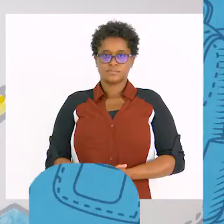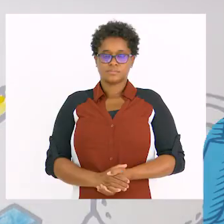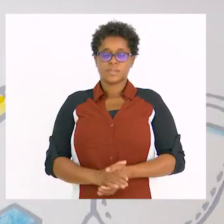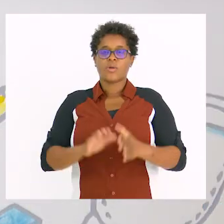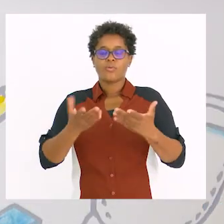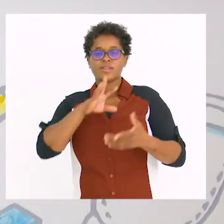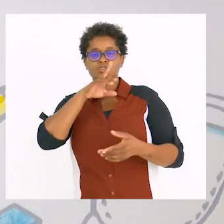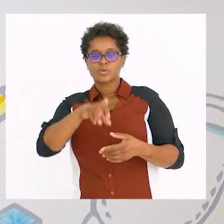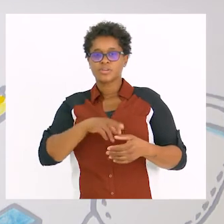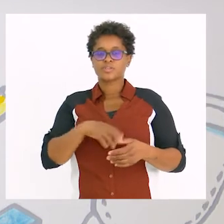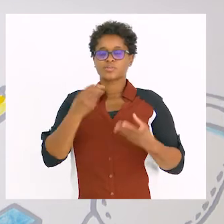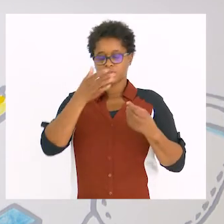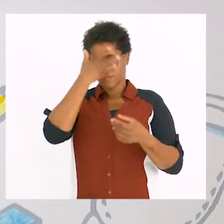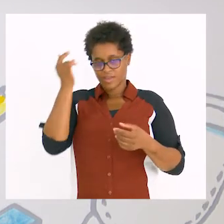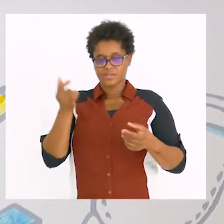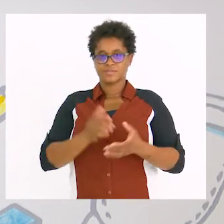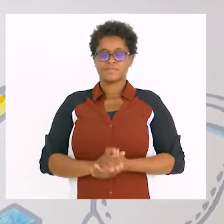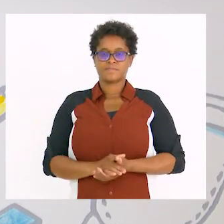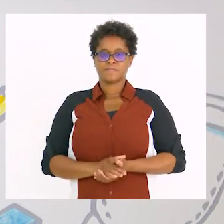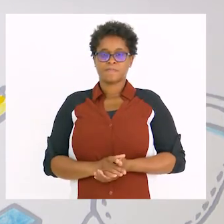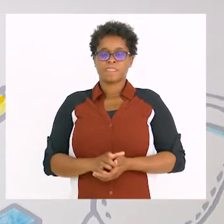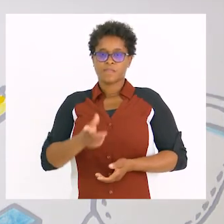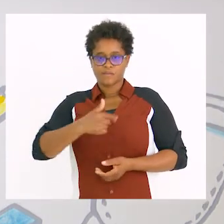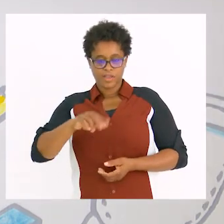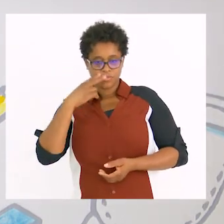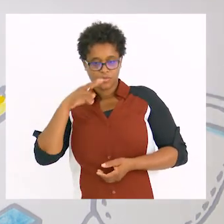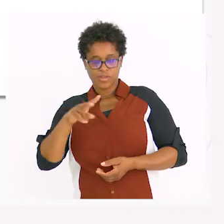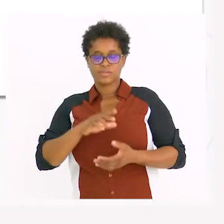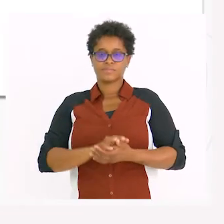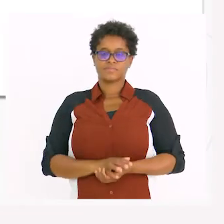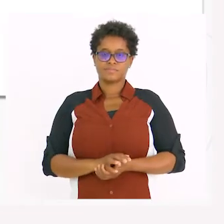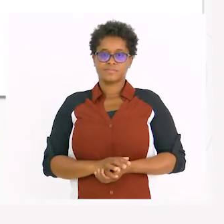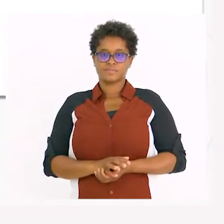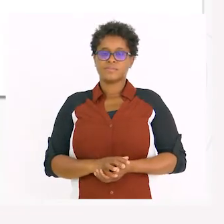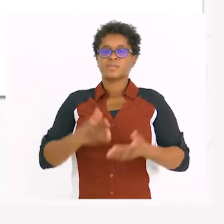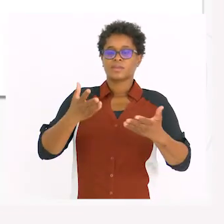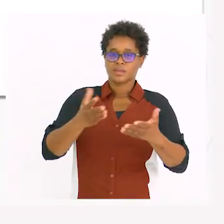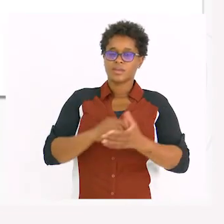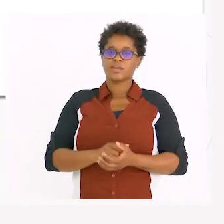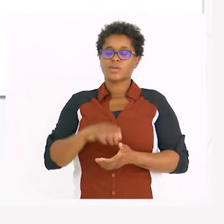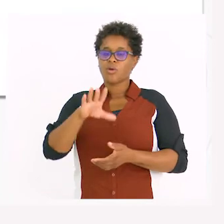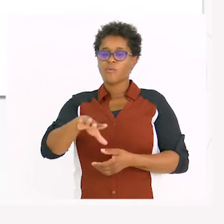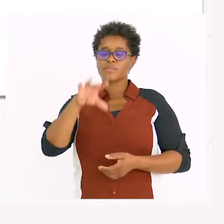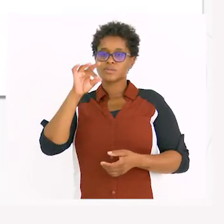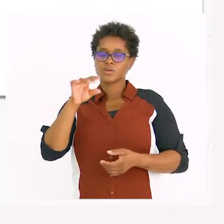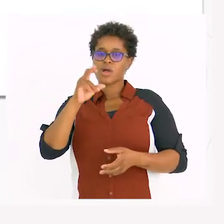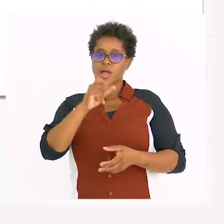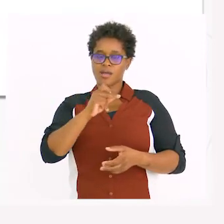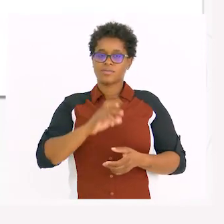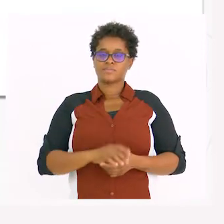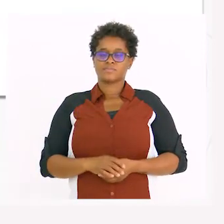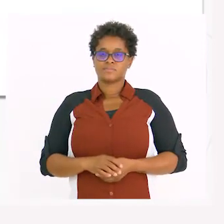Qual é a resposta? Muito fácil. Vamos lá conferir. É a opção